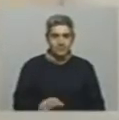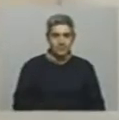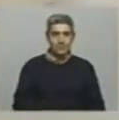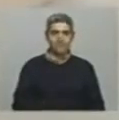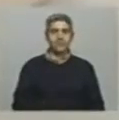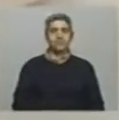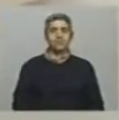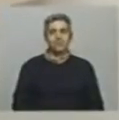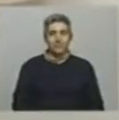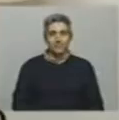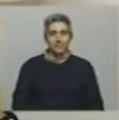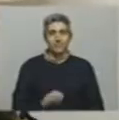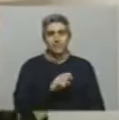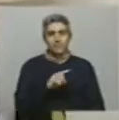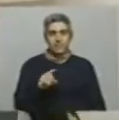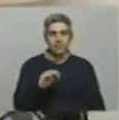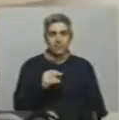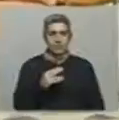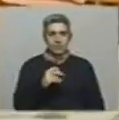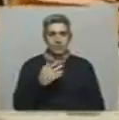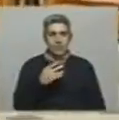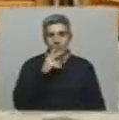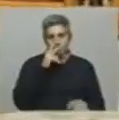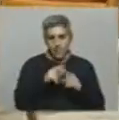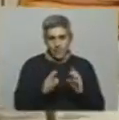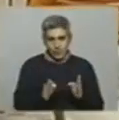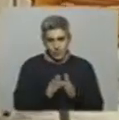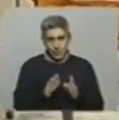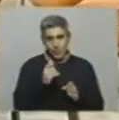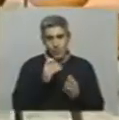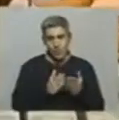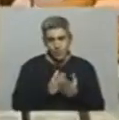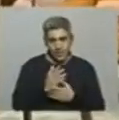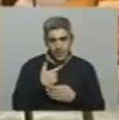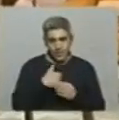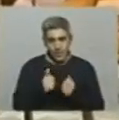Ongoing.sim.org. Foi João Sousa. Bem, nós vamos fazer aqui um breve intervalo, mas o melhor é continuar na nossa companhia.